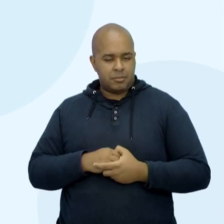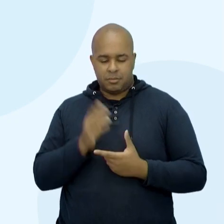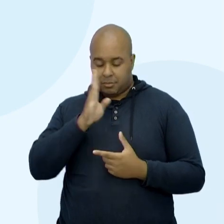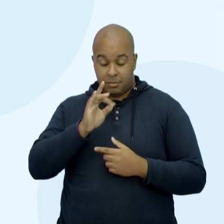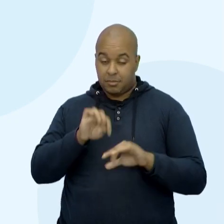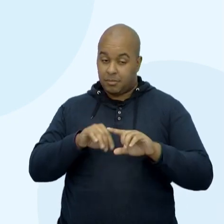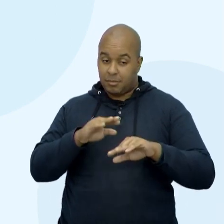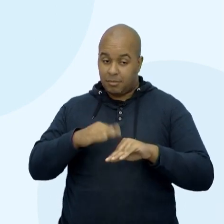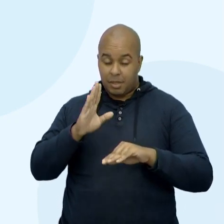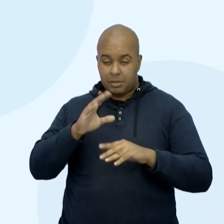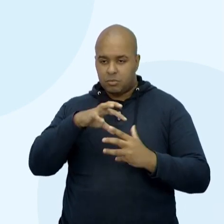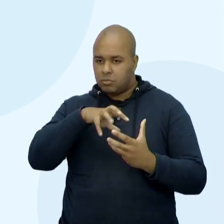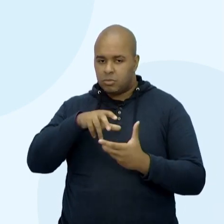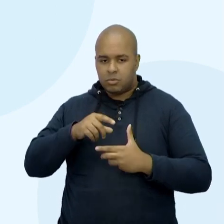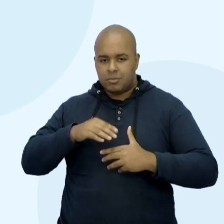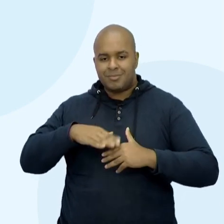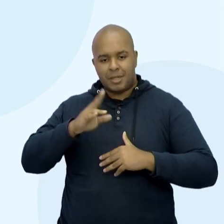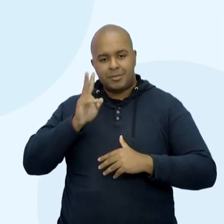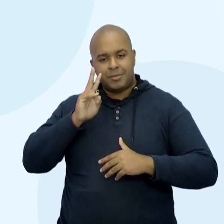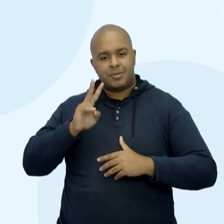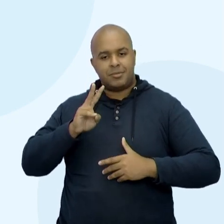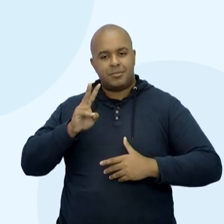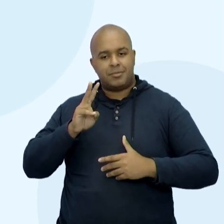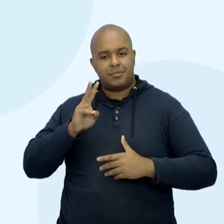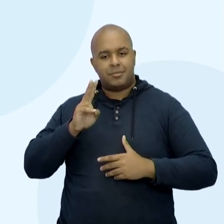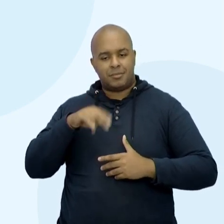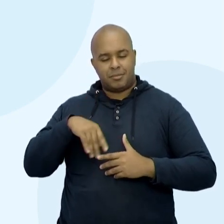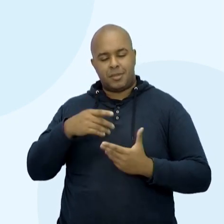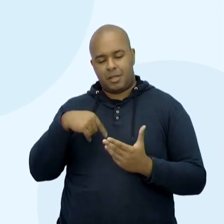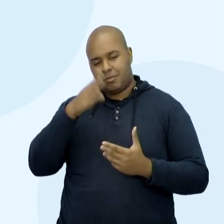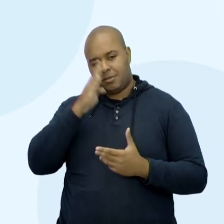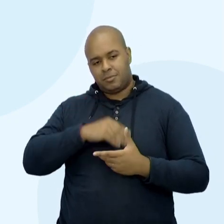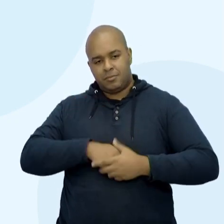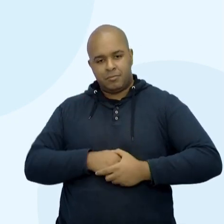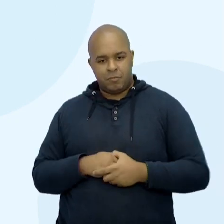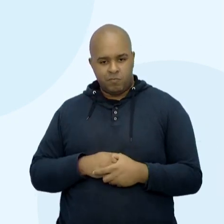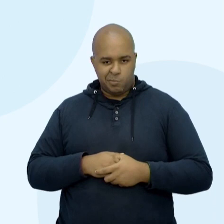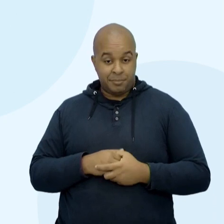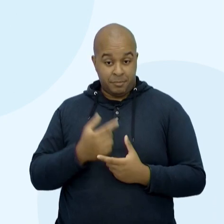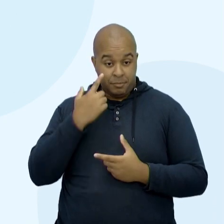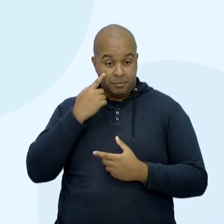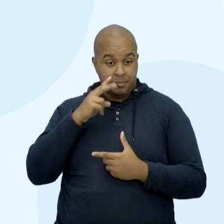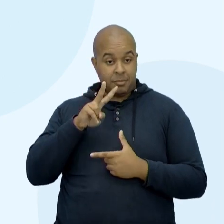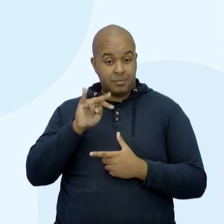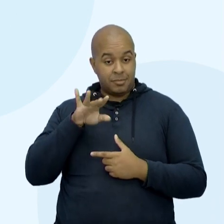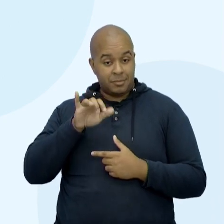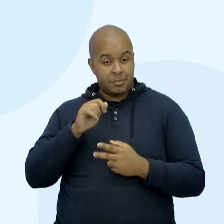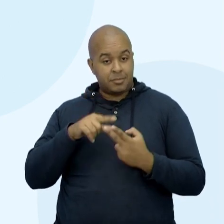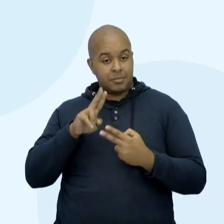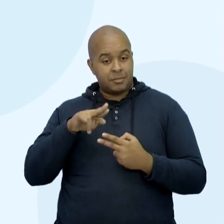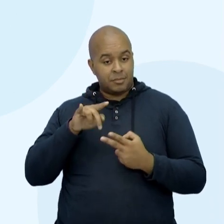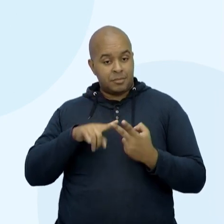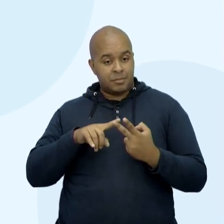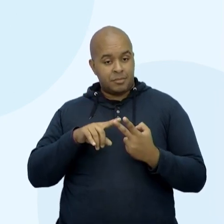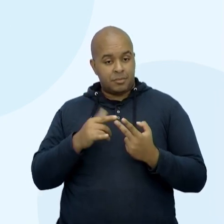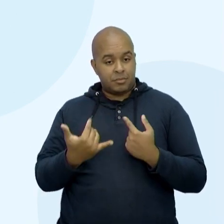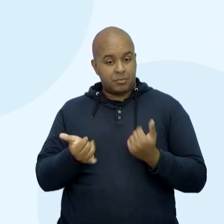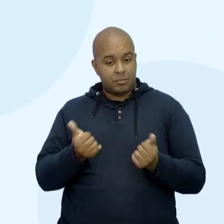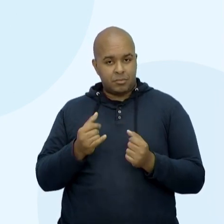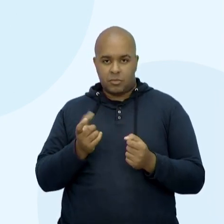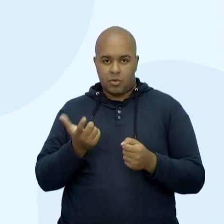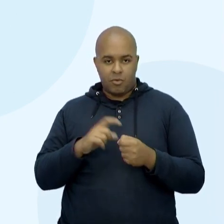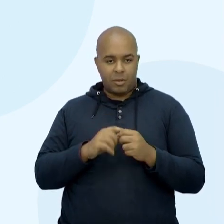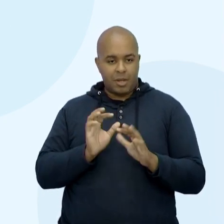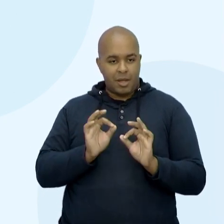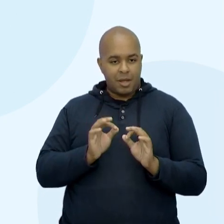Brasileiros não, os 10 filmes do mundo mais vistos no Brasil. Vingadores Ultimato, Homem-Aranha Sem Volta Pra